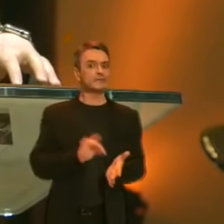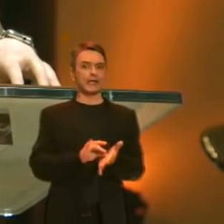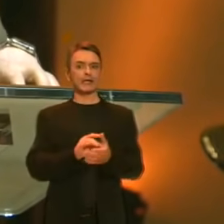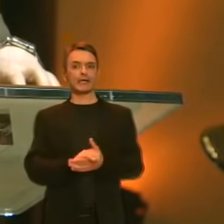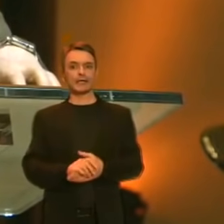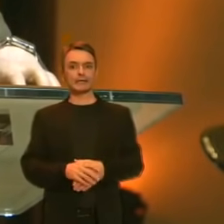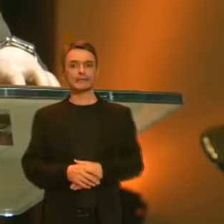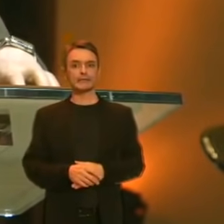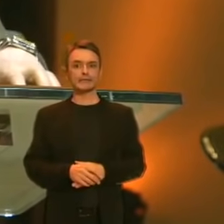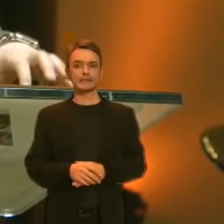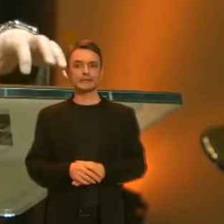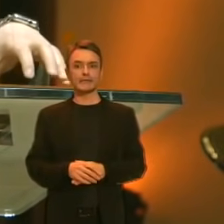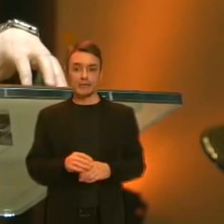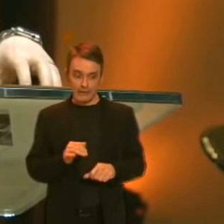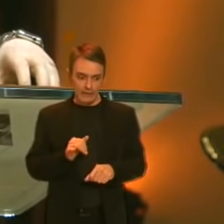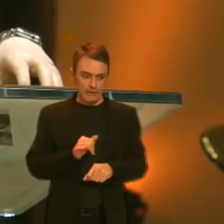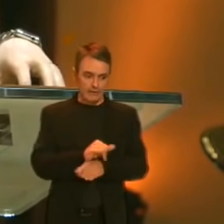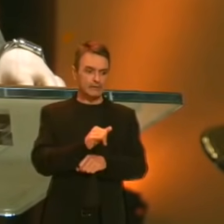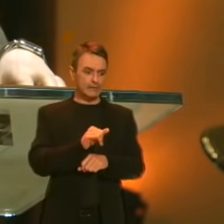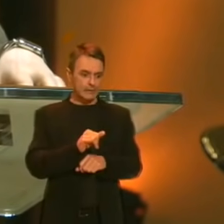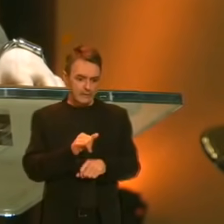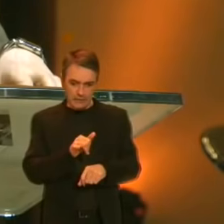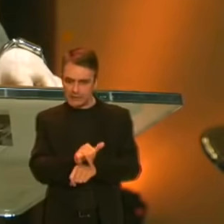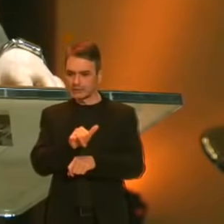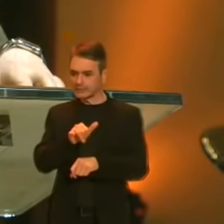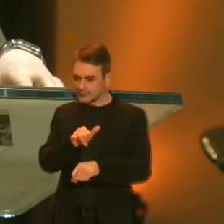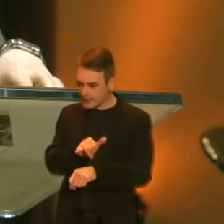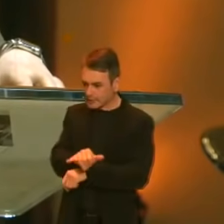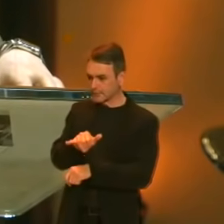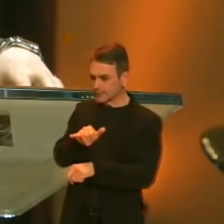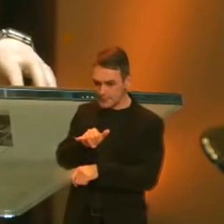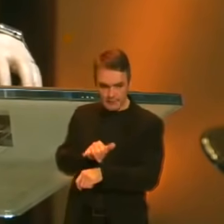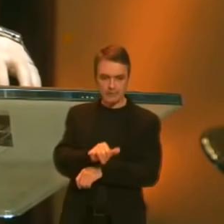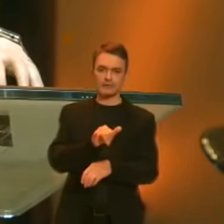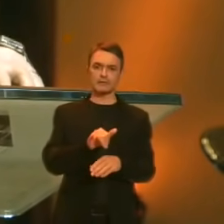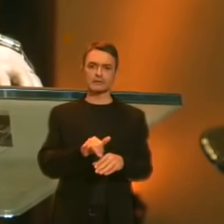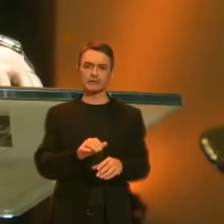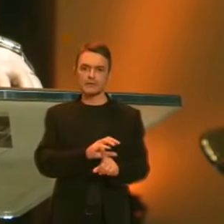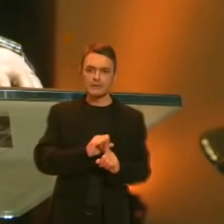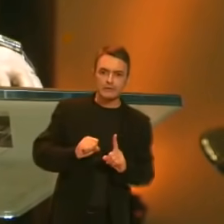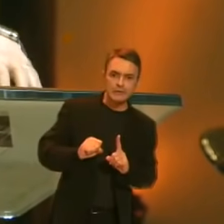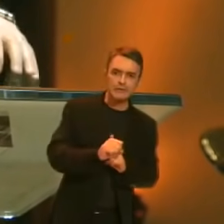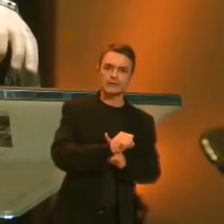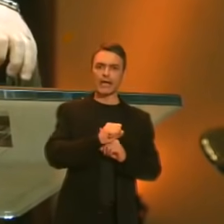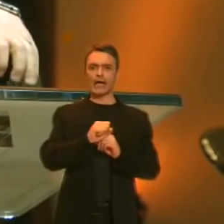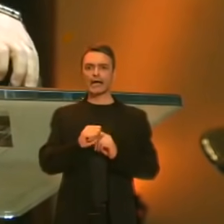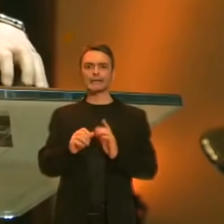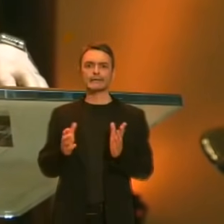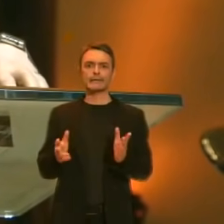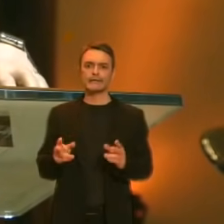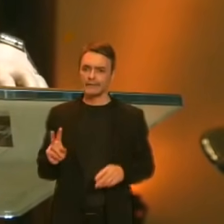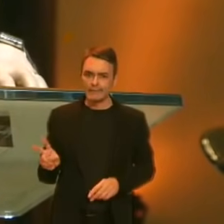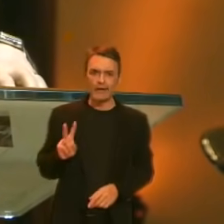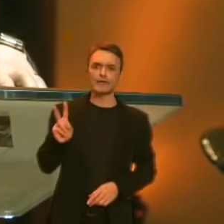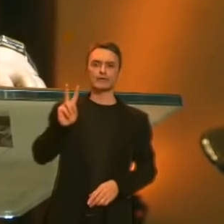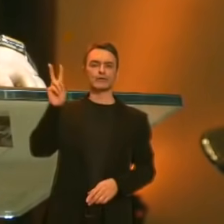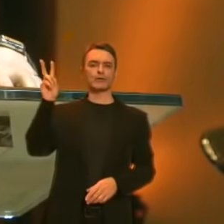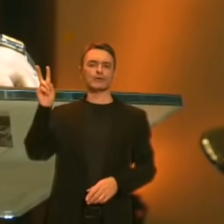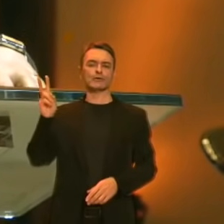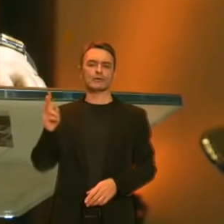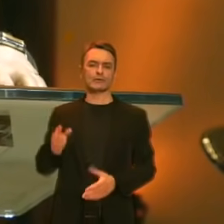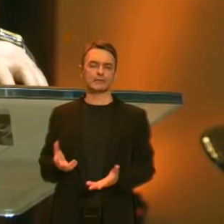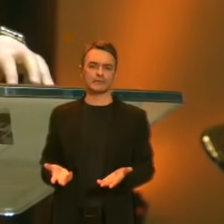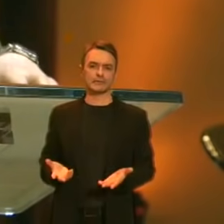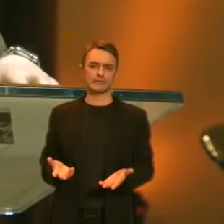gerar engano sobre a natureza humana, engano sobre a sociedade, engano sobre os valores da